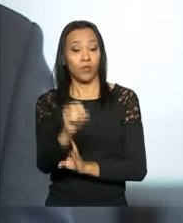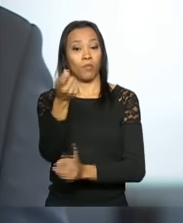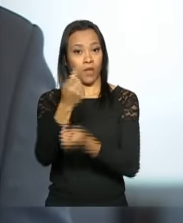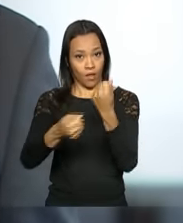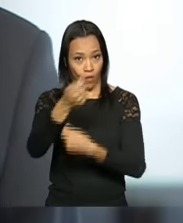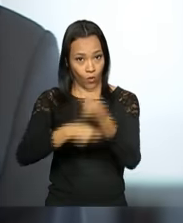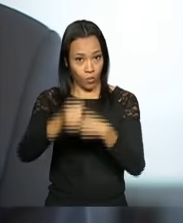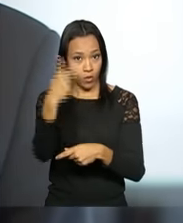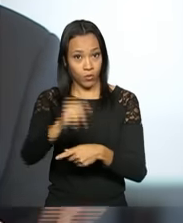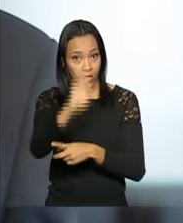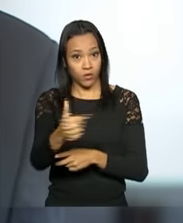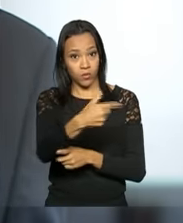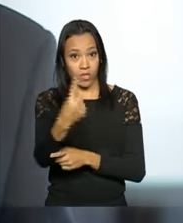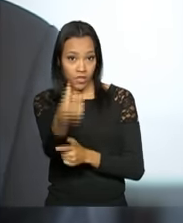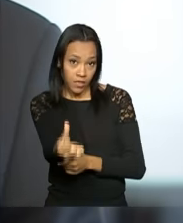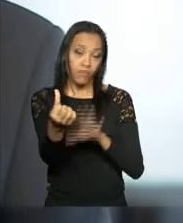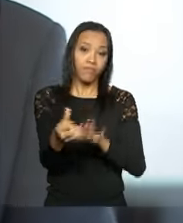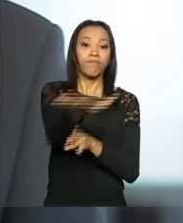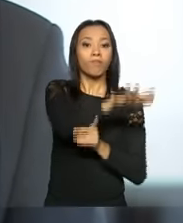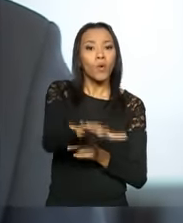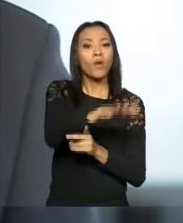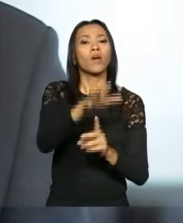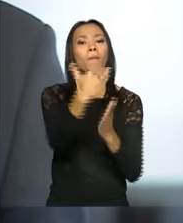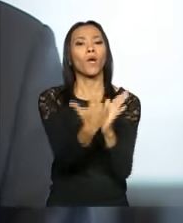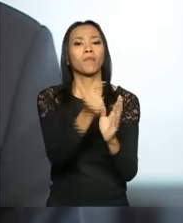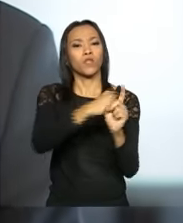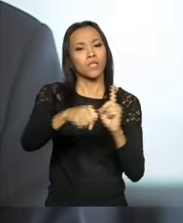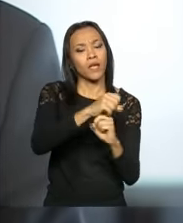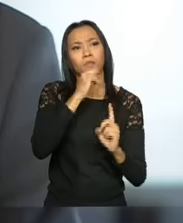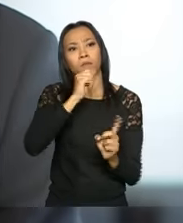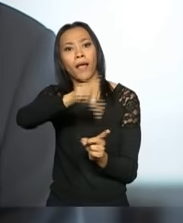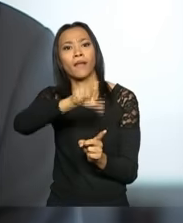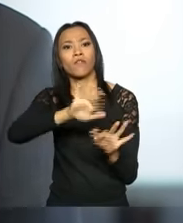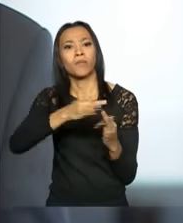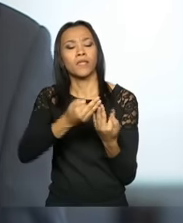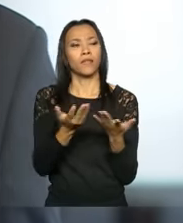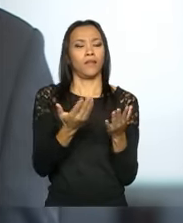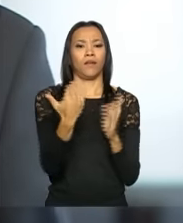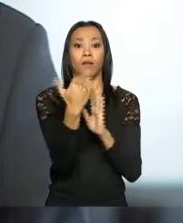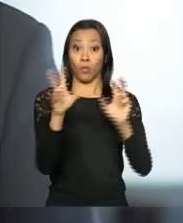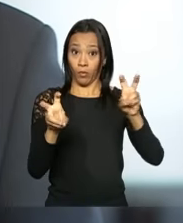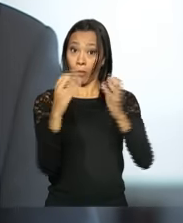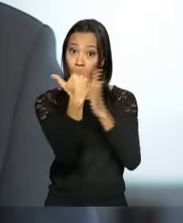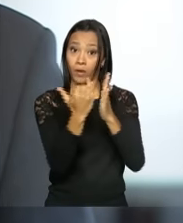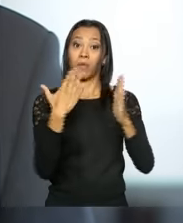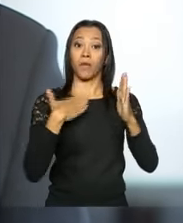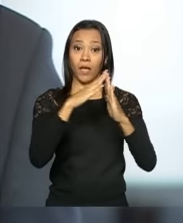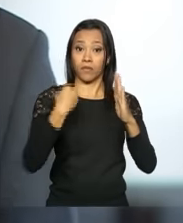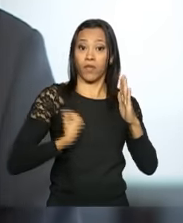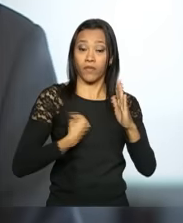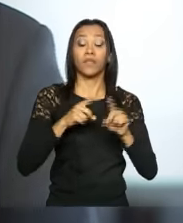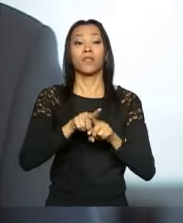2016 programas sociais habitacionais como por exemplo Bolsa Família e o Minha Casa Minha Vida investimentos nas